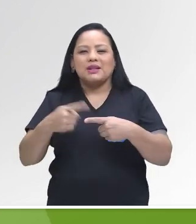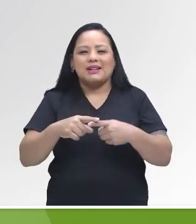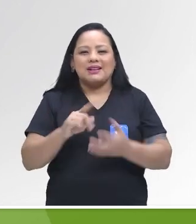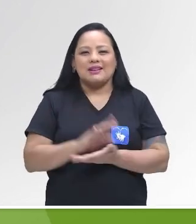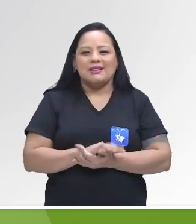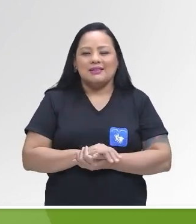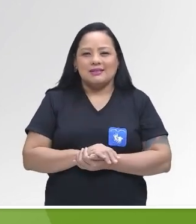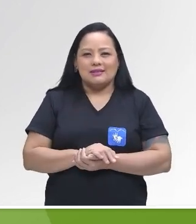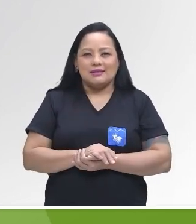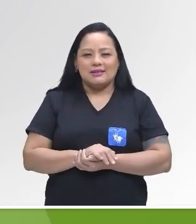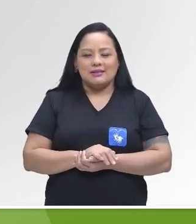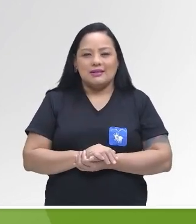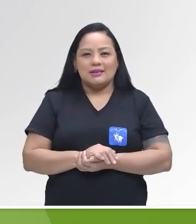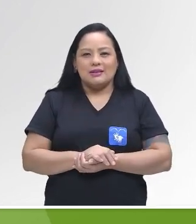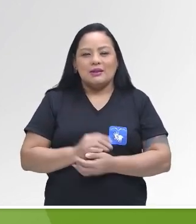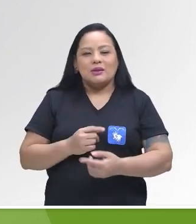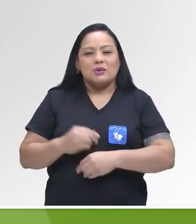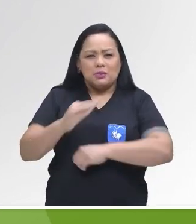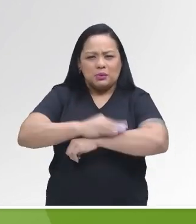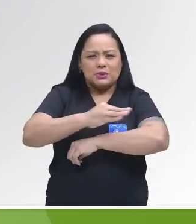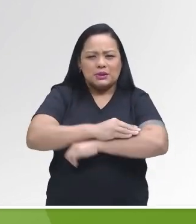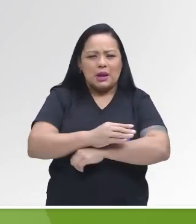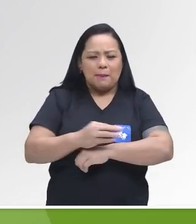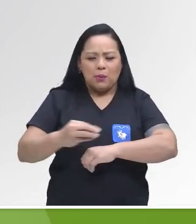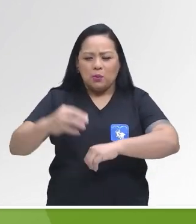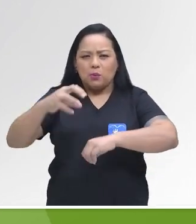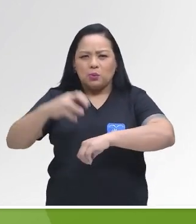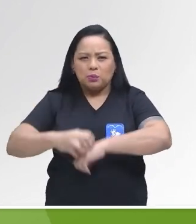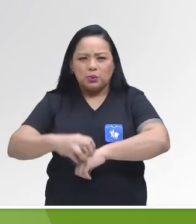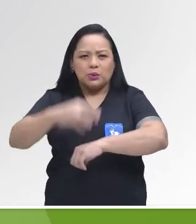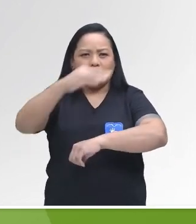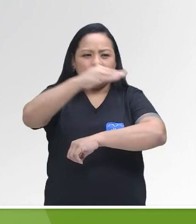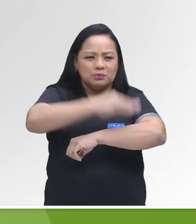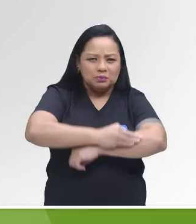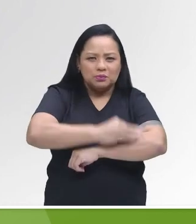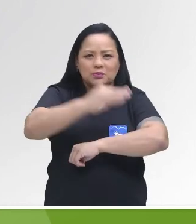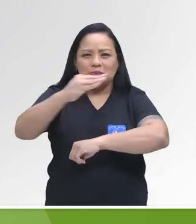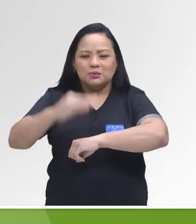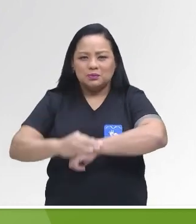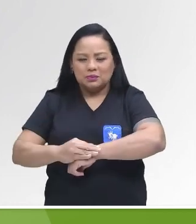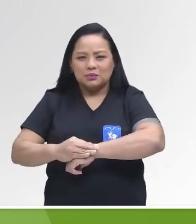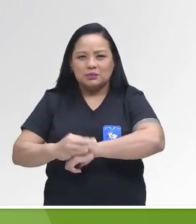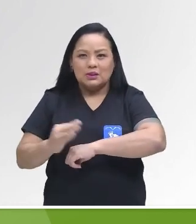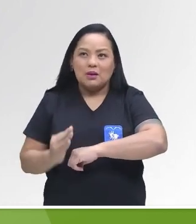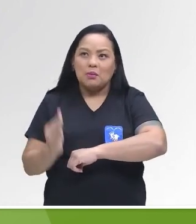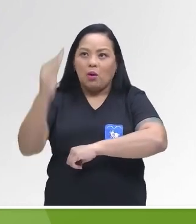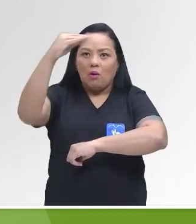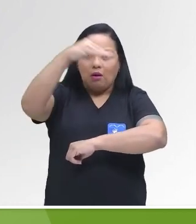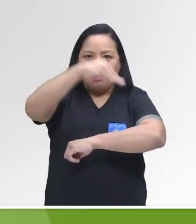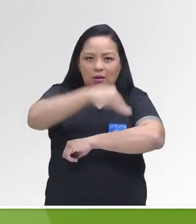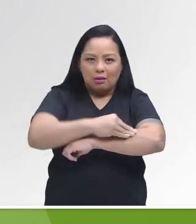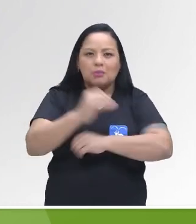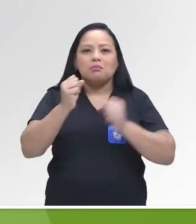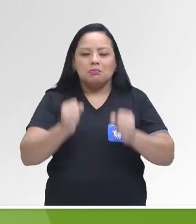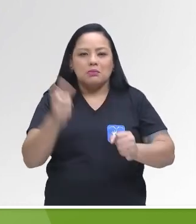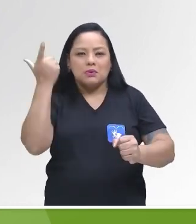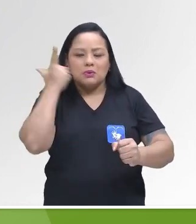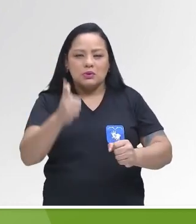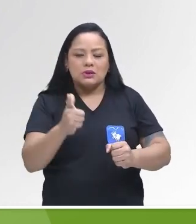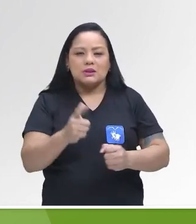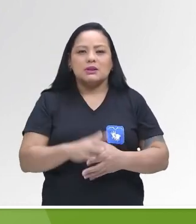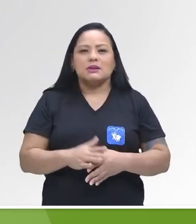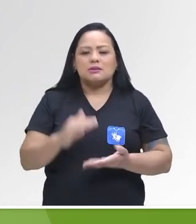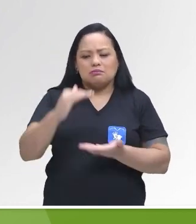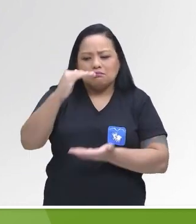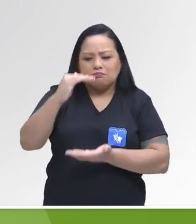elas pulam de um lado para o outro, elas conseguem alcançar grandes alturas, né, no seu pulo, considerando o seu